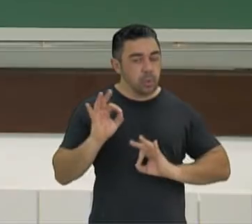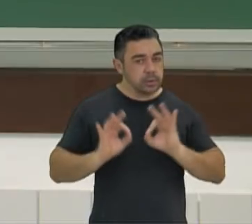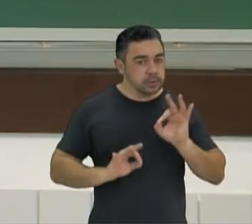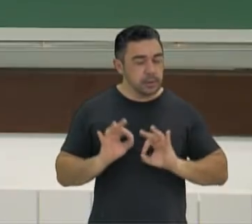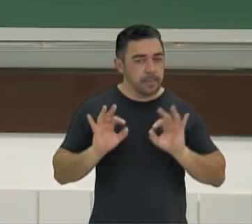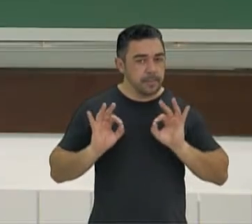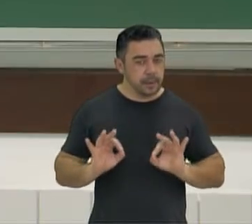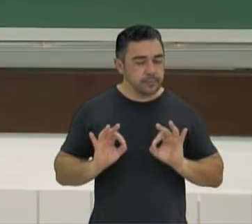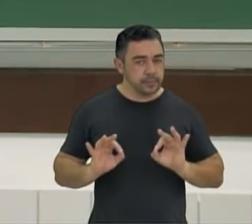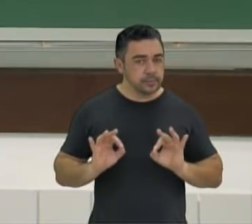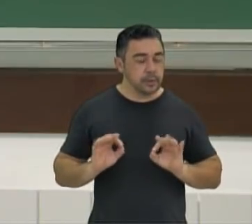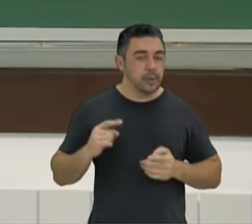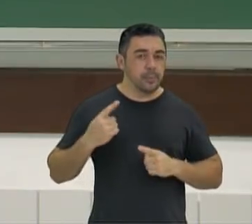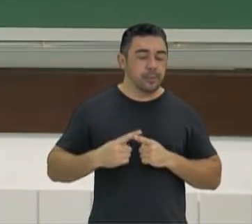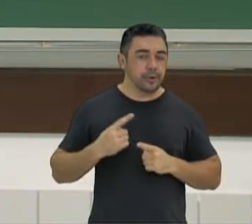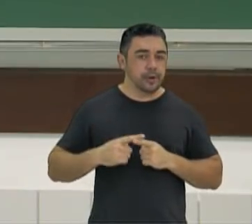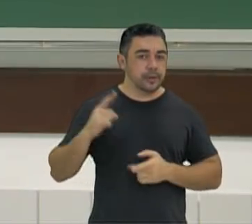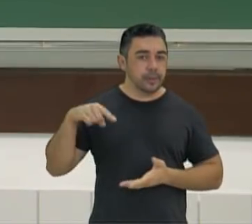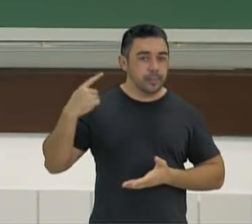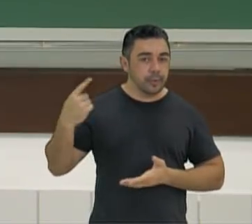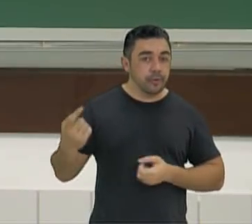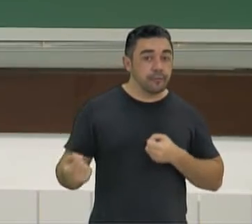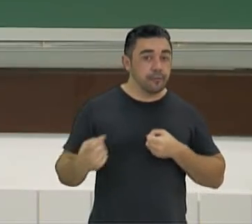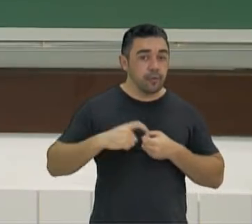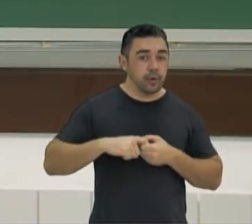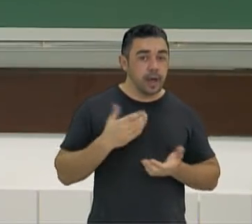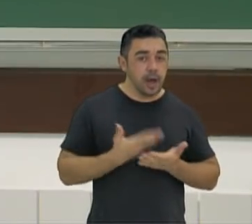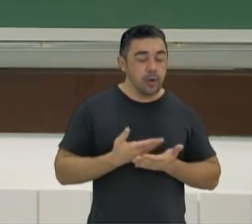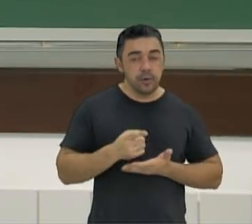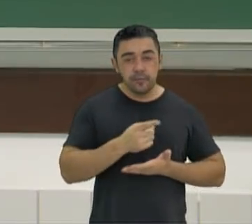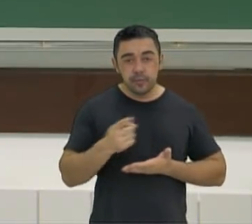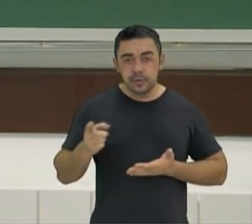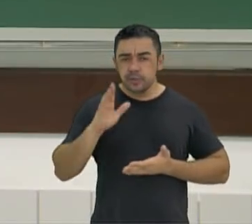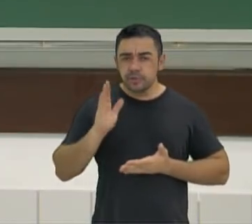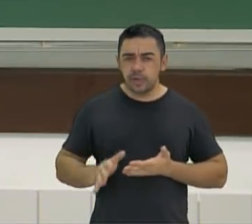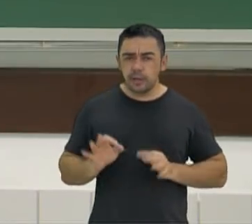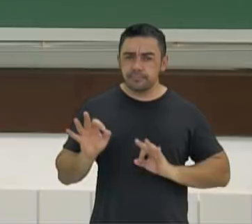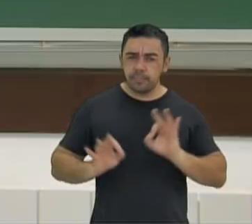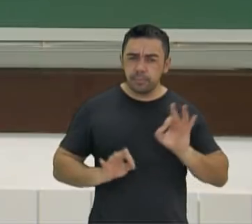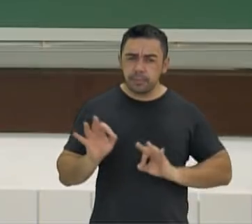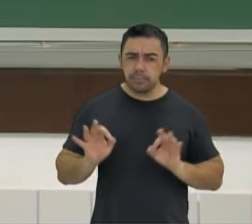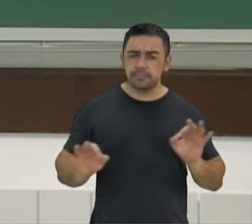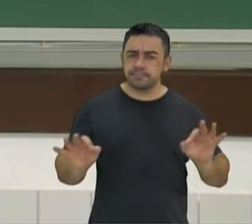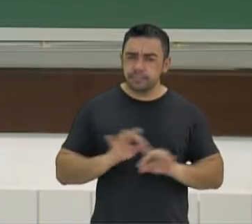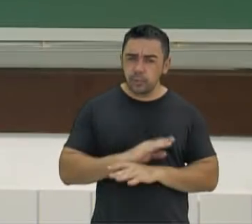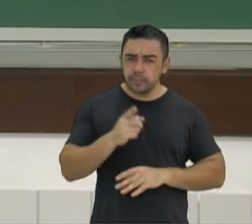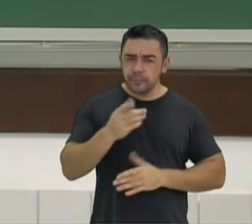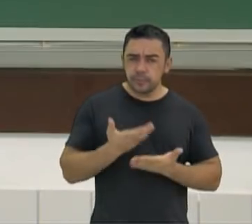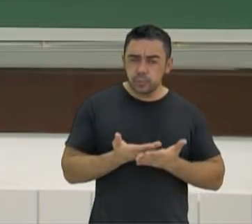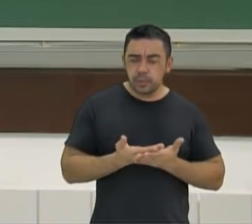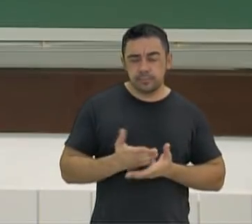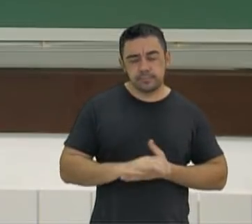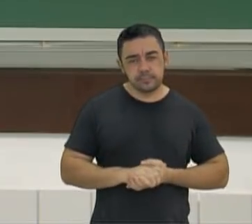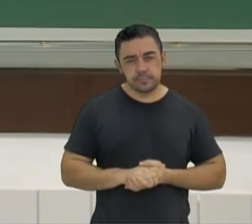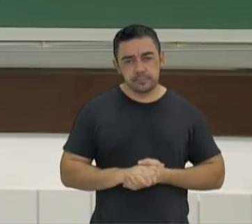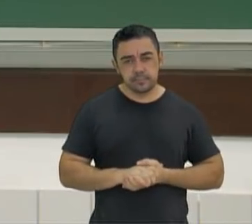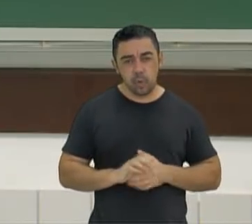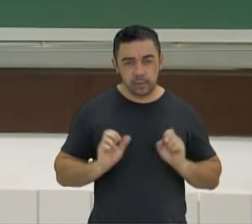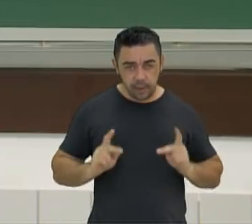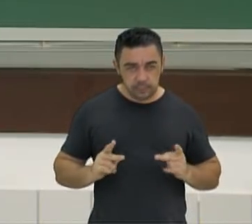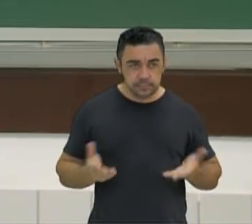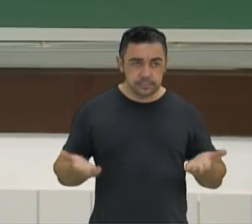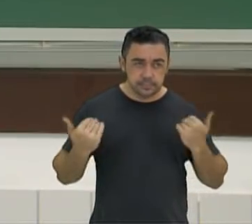organizados. Porque quando voltarem às aulas, vocês têm tudo organizadinho ali para poder fazer o estudo, tá bom? Muito